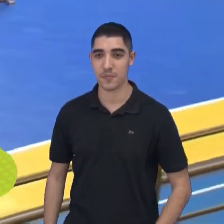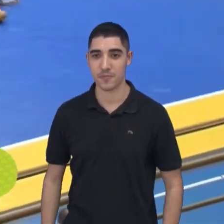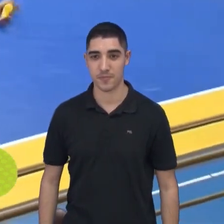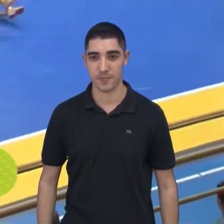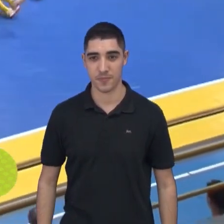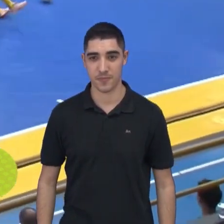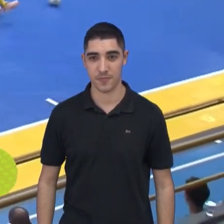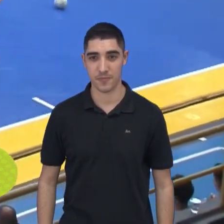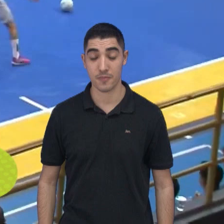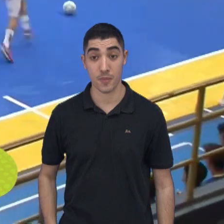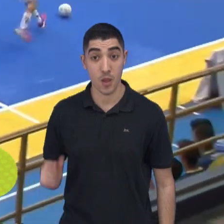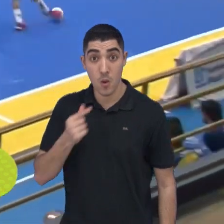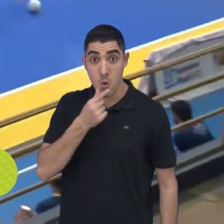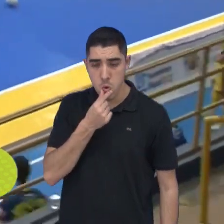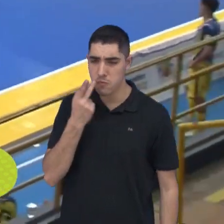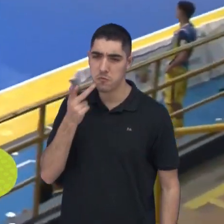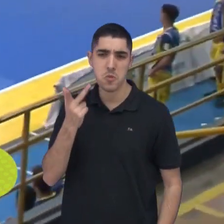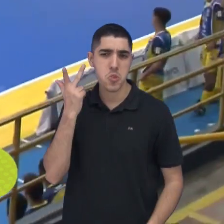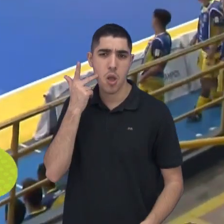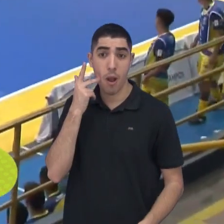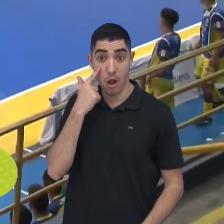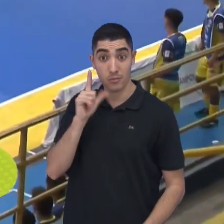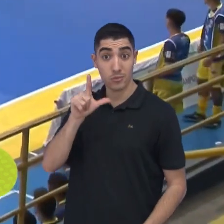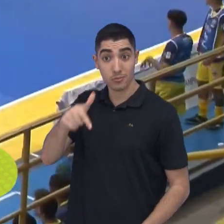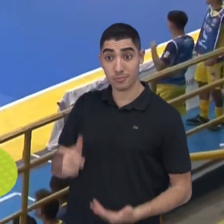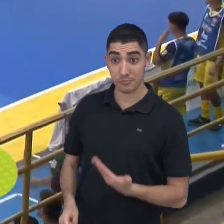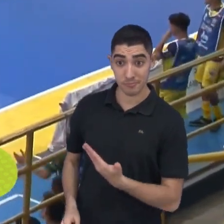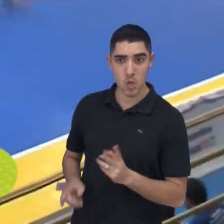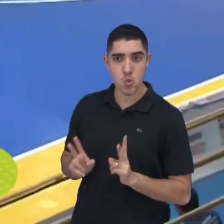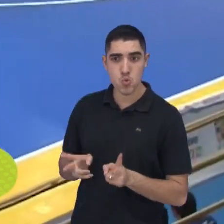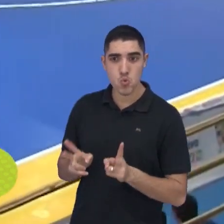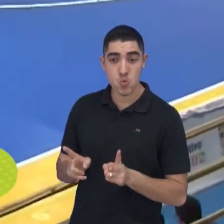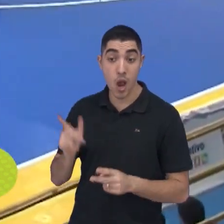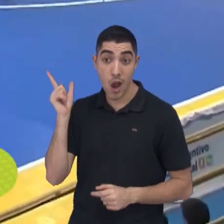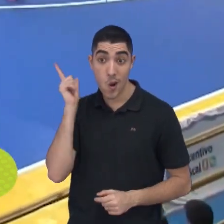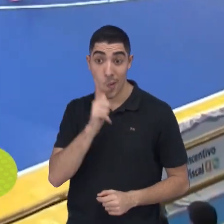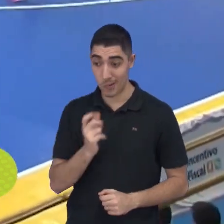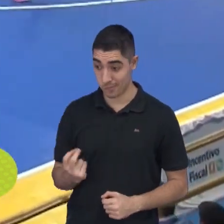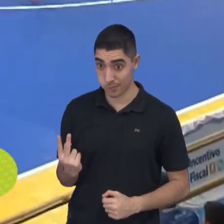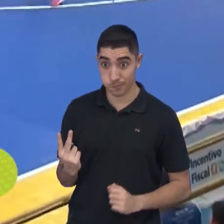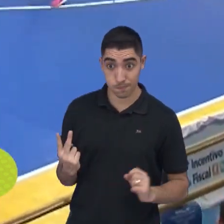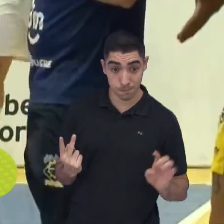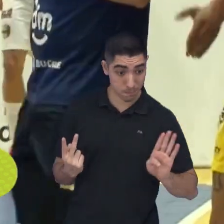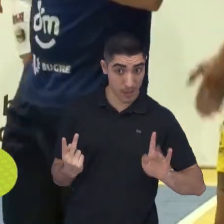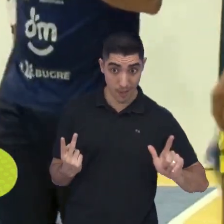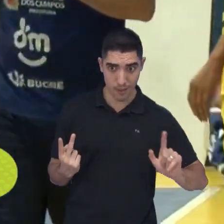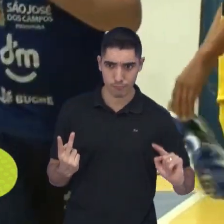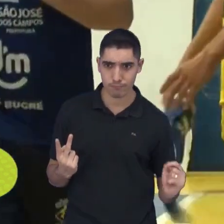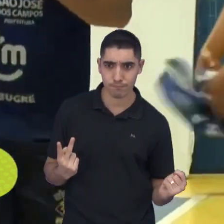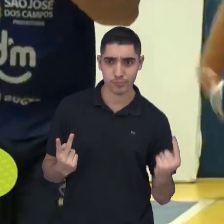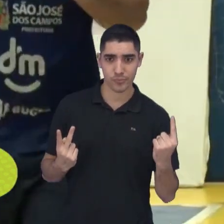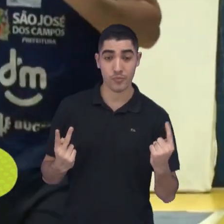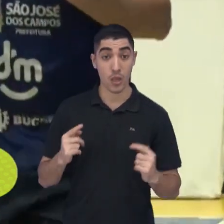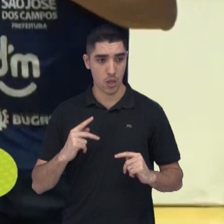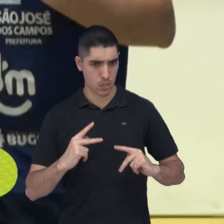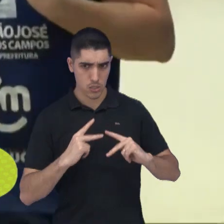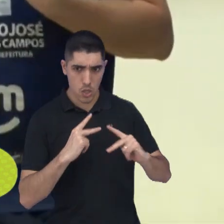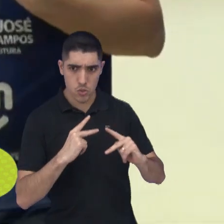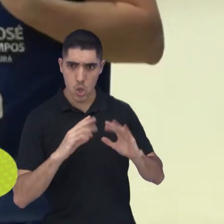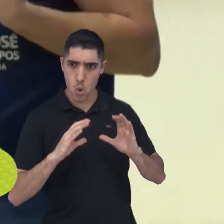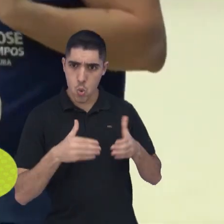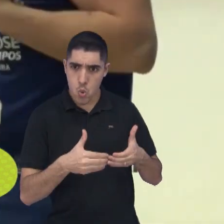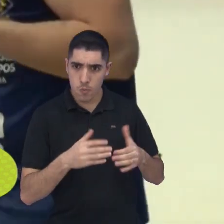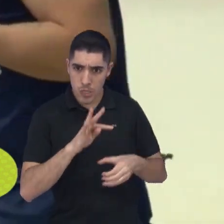Blumenau. A arbitragem mandou seguir e Juninho dominou e bateu rasteirinho para diminuir o placar. Para reclamação geral da